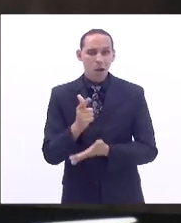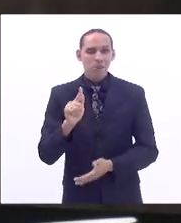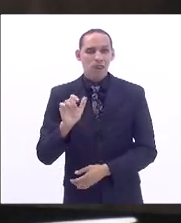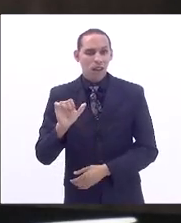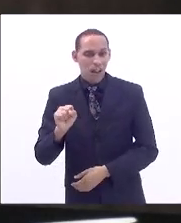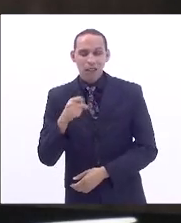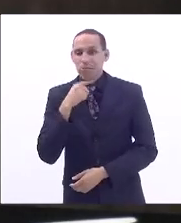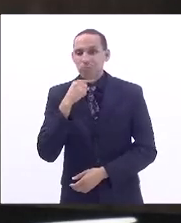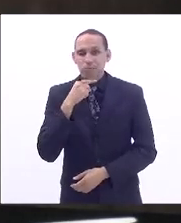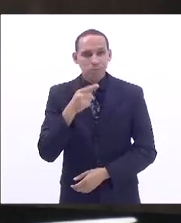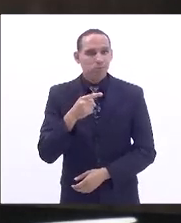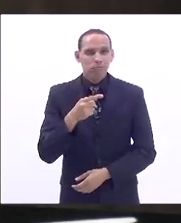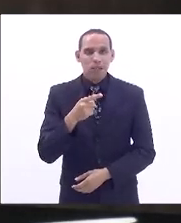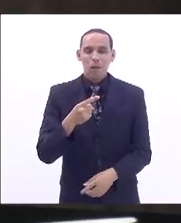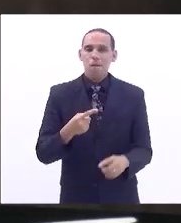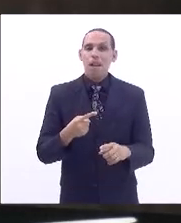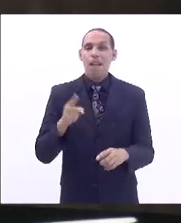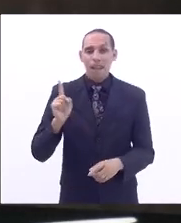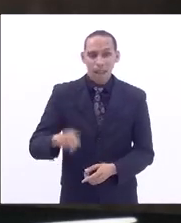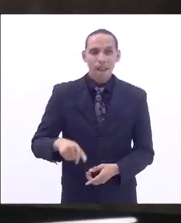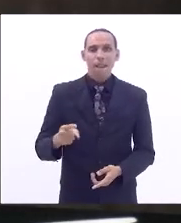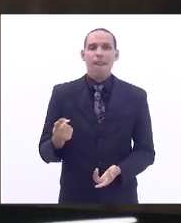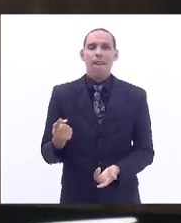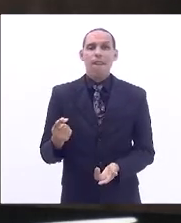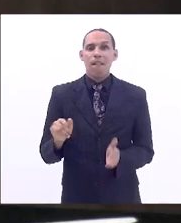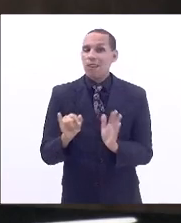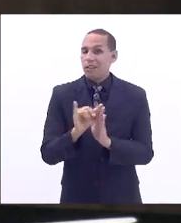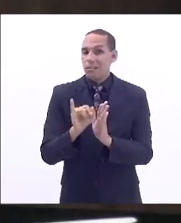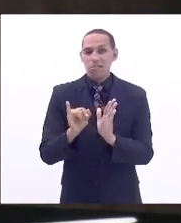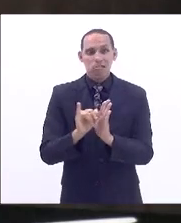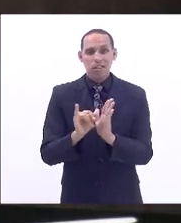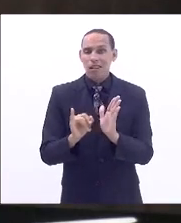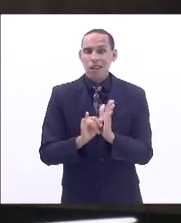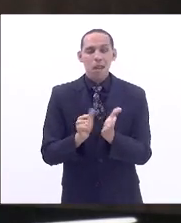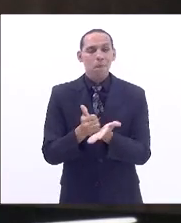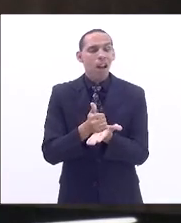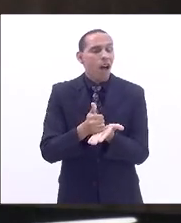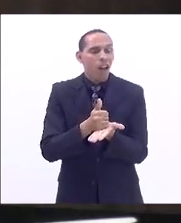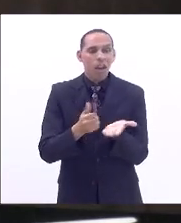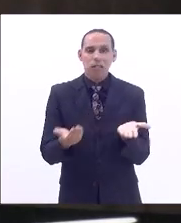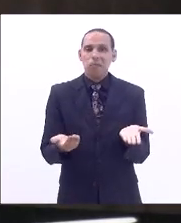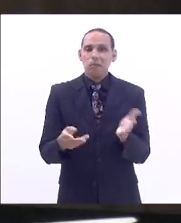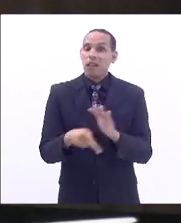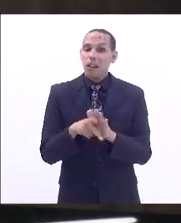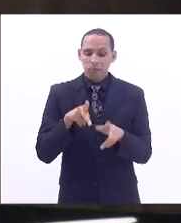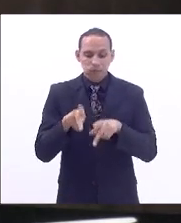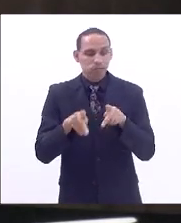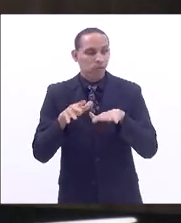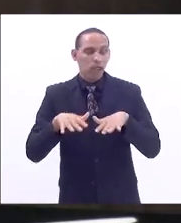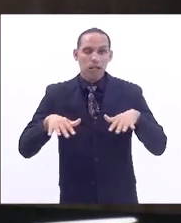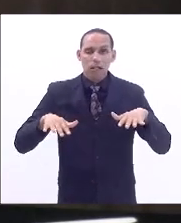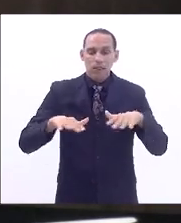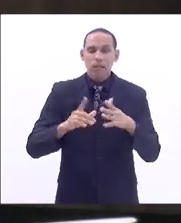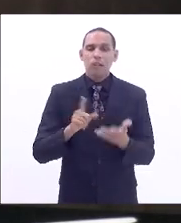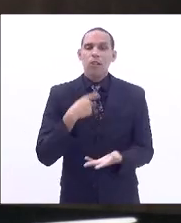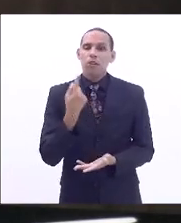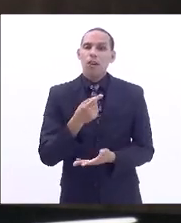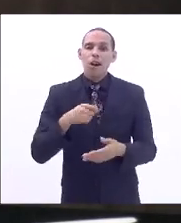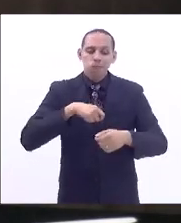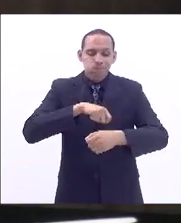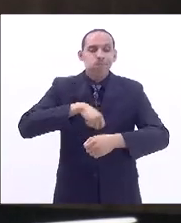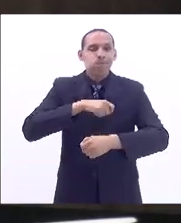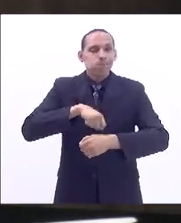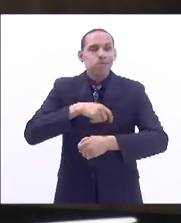gás de cozinha que é um dos uma um dos itens mais básicos para nossa população para para a gente